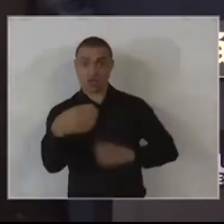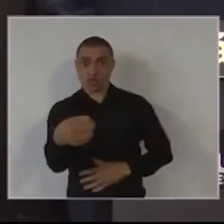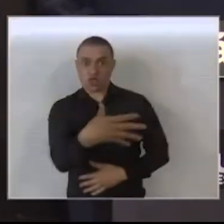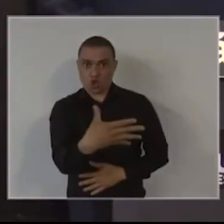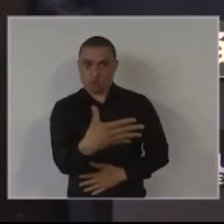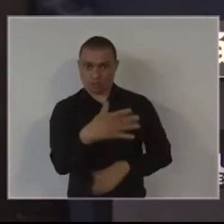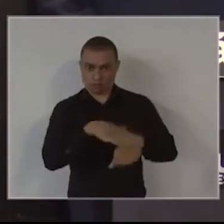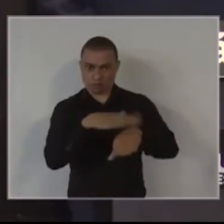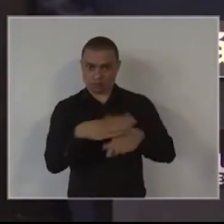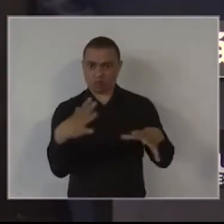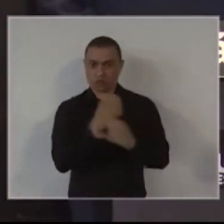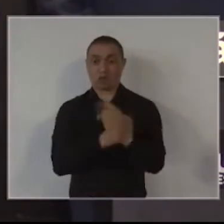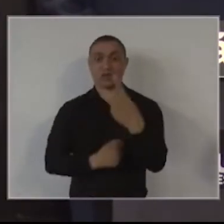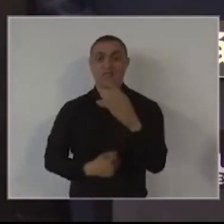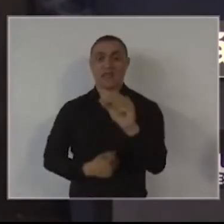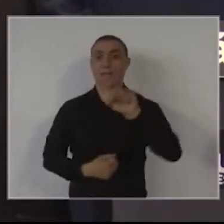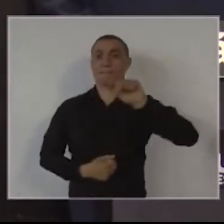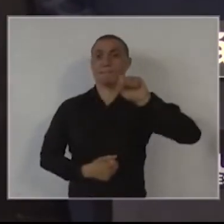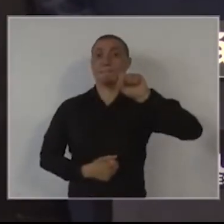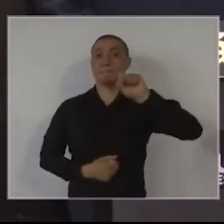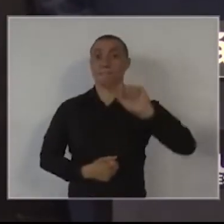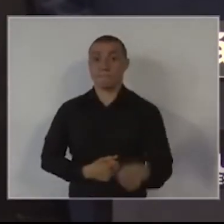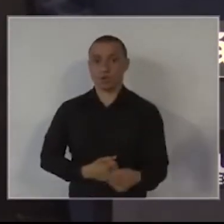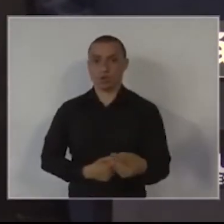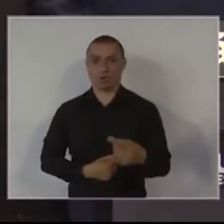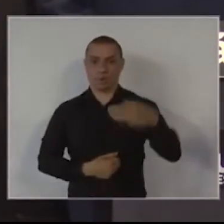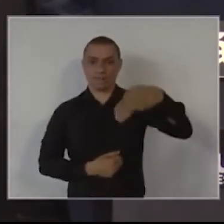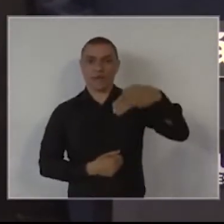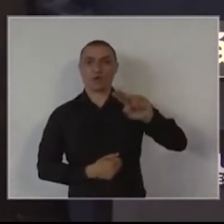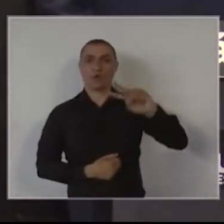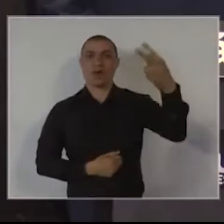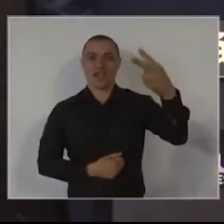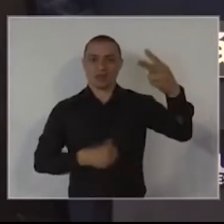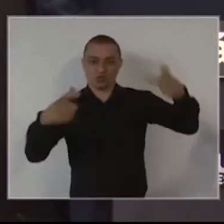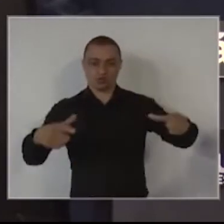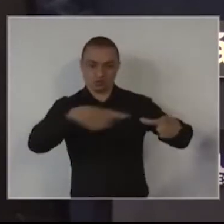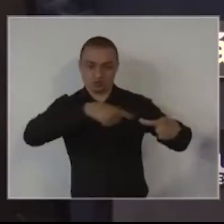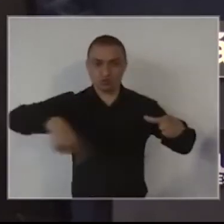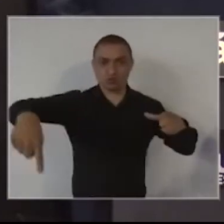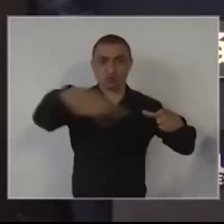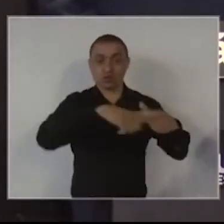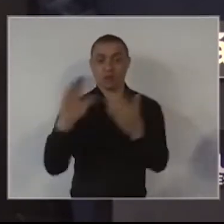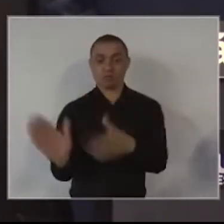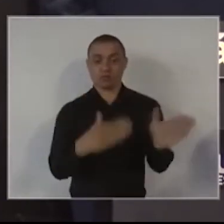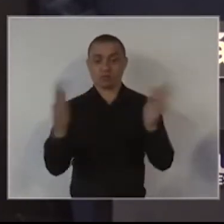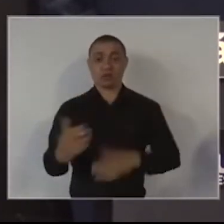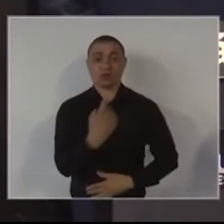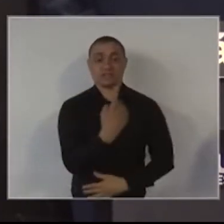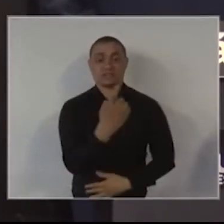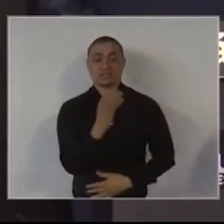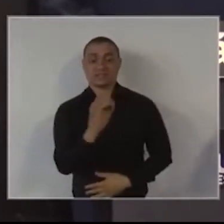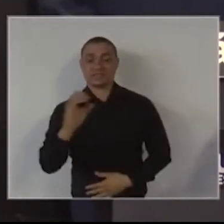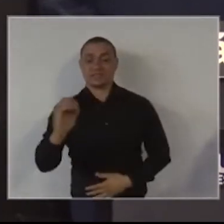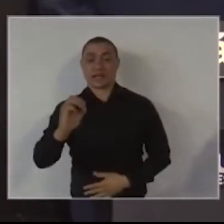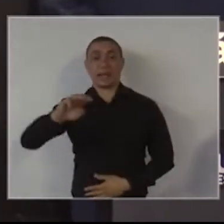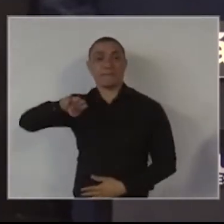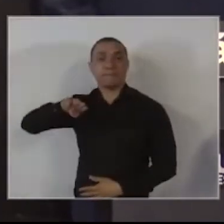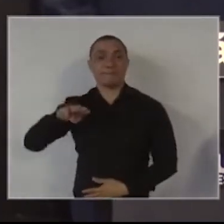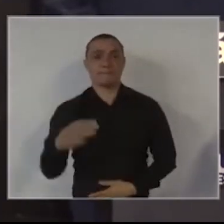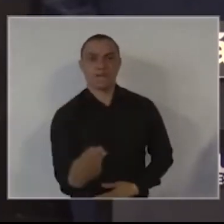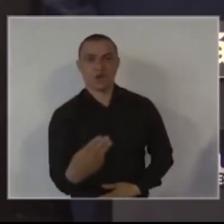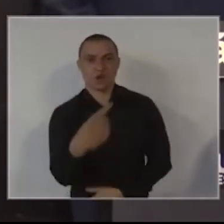da vacina terá 10 mil metros quadrados de área e capacidade de produzir 100 milhões de doses